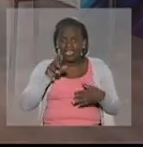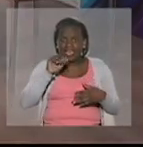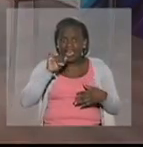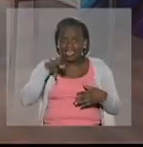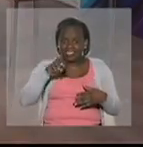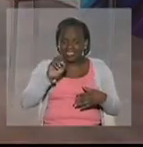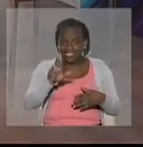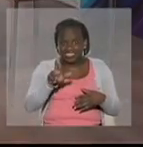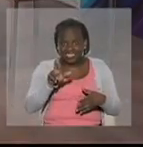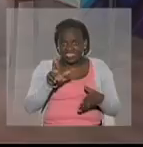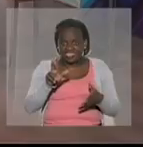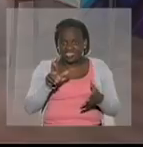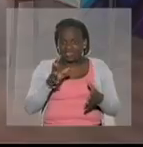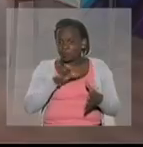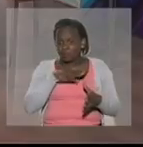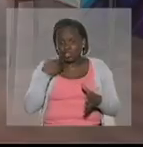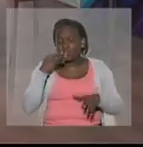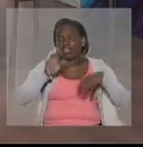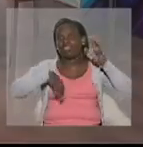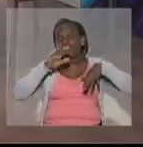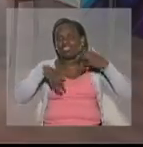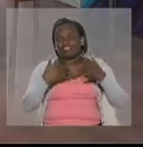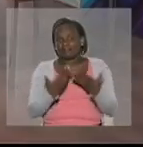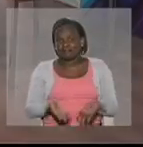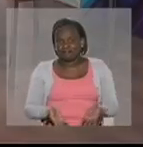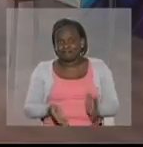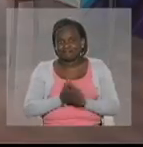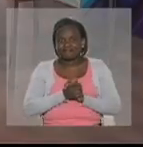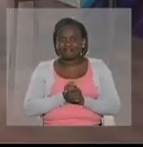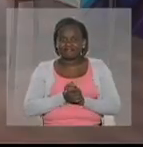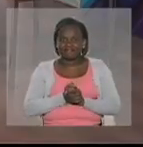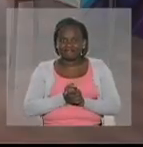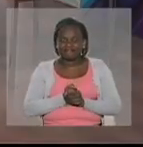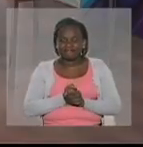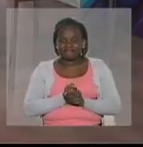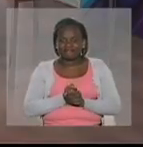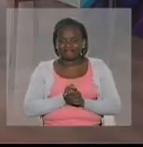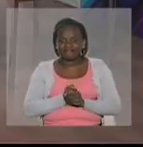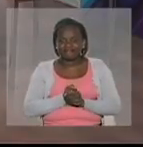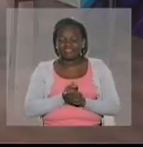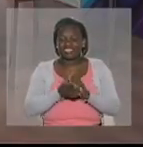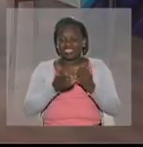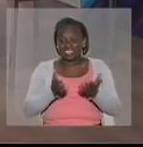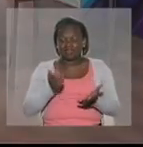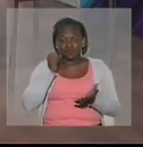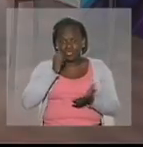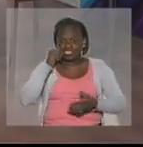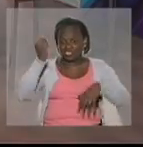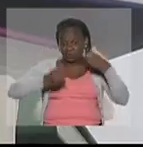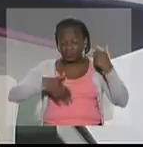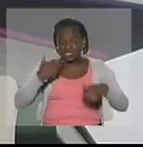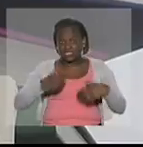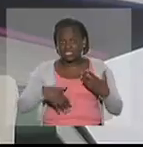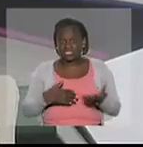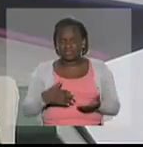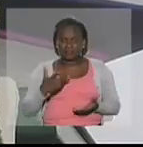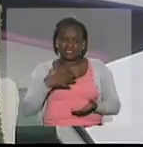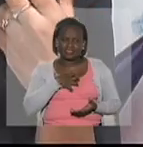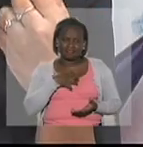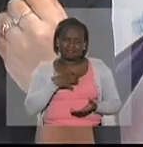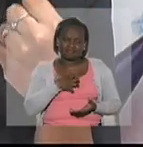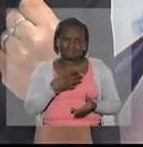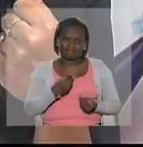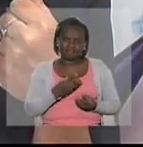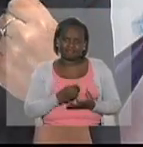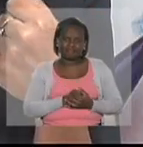porque o riner estava morrendo afogado Olha coisa e ela relata isso que